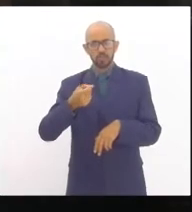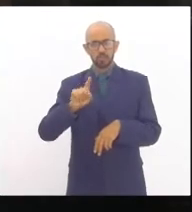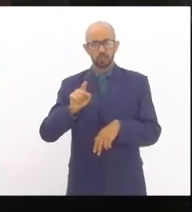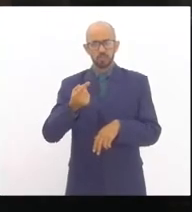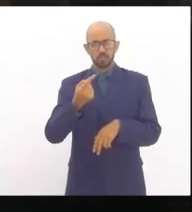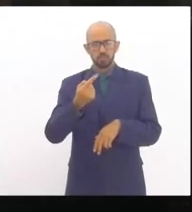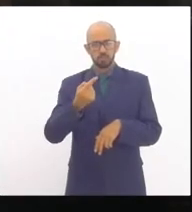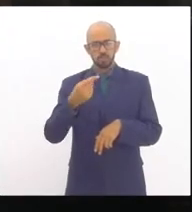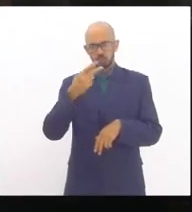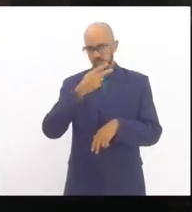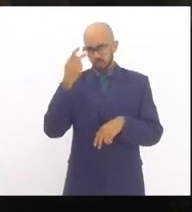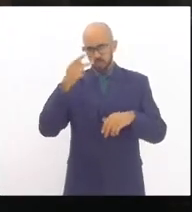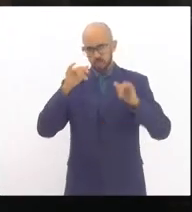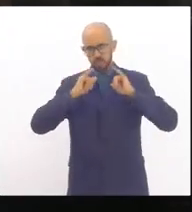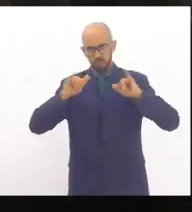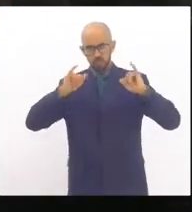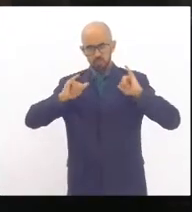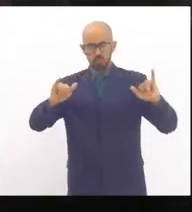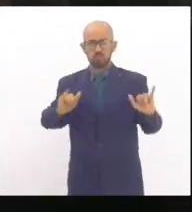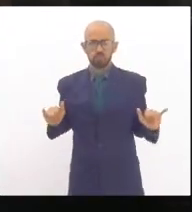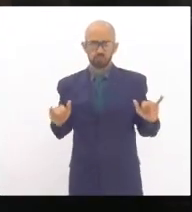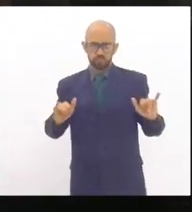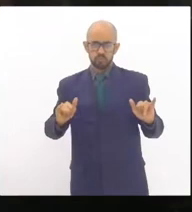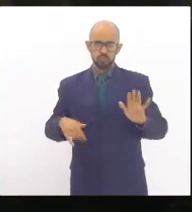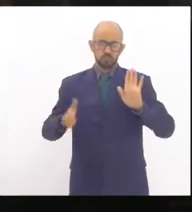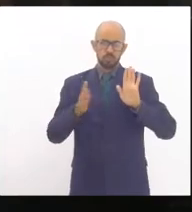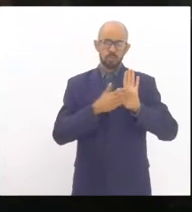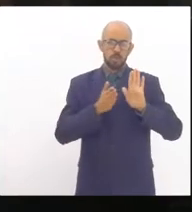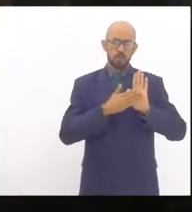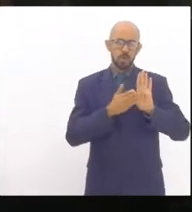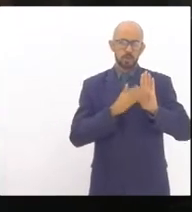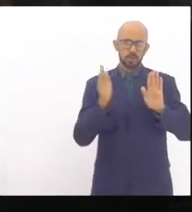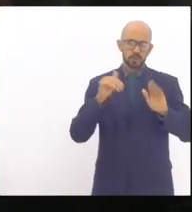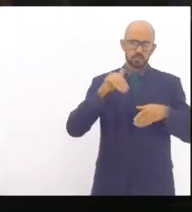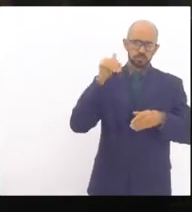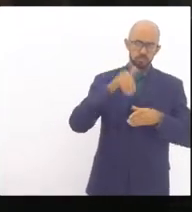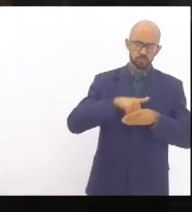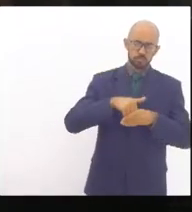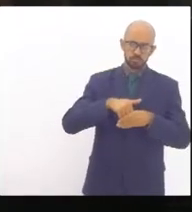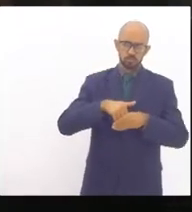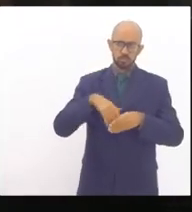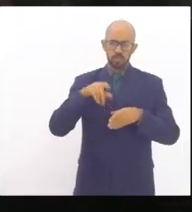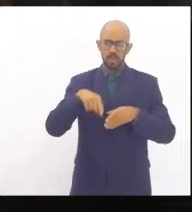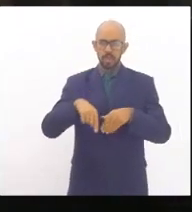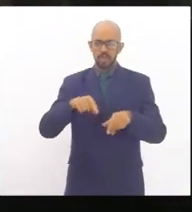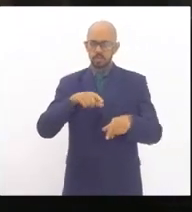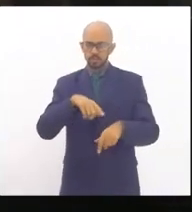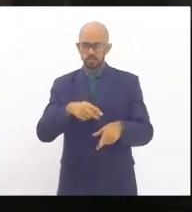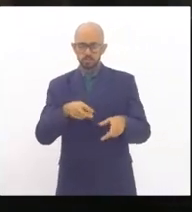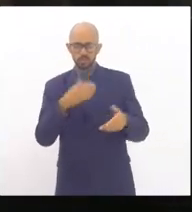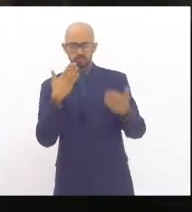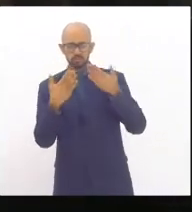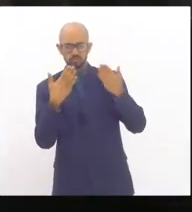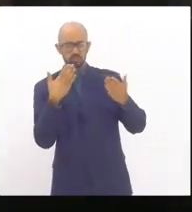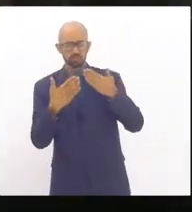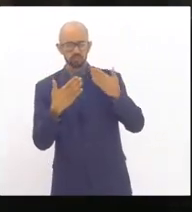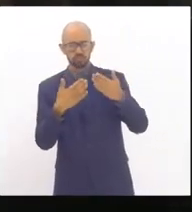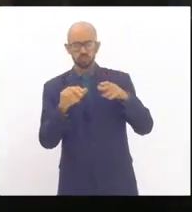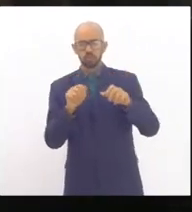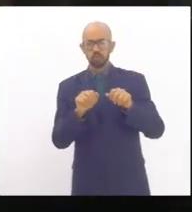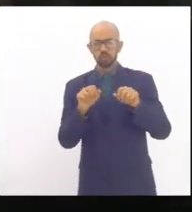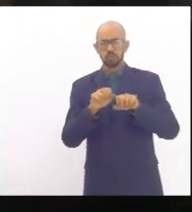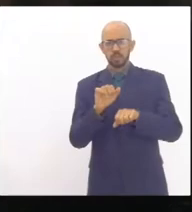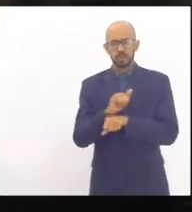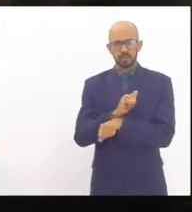esse o cheiro 10 esse mecanismo que está sendo estruturado e é muito curioso